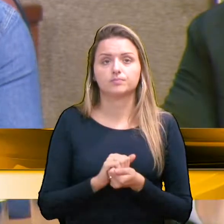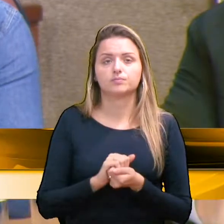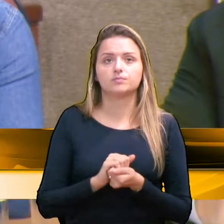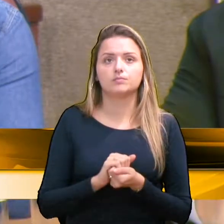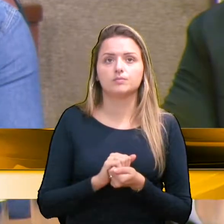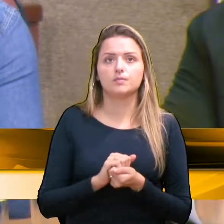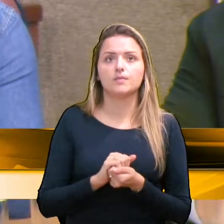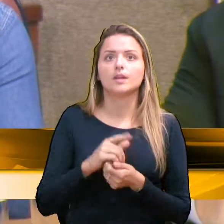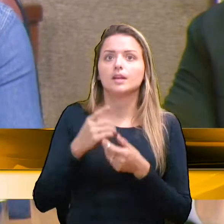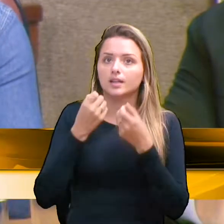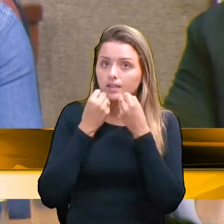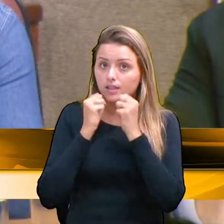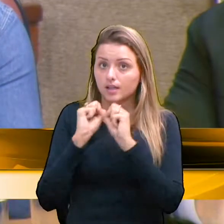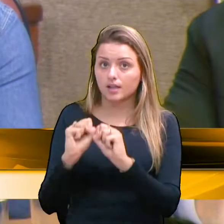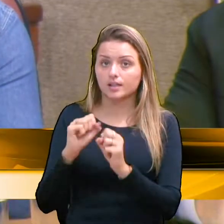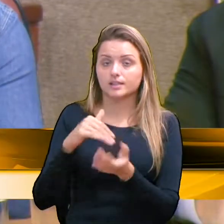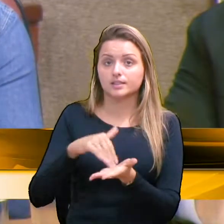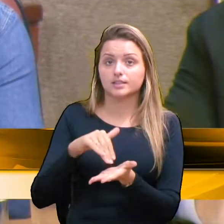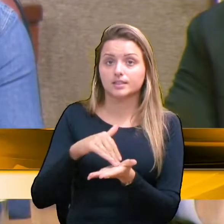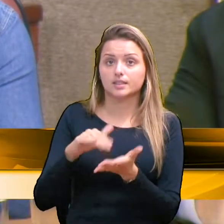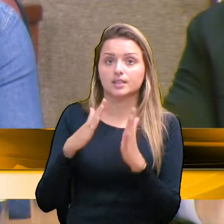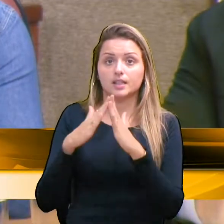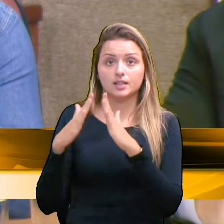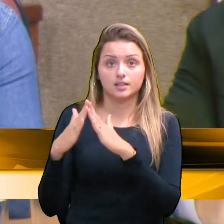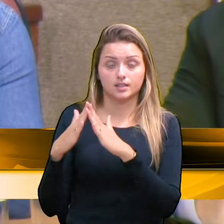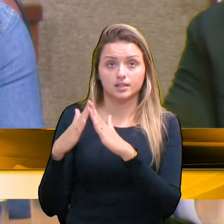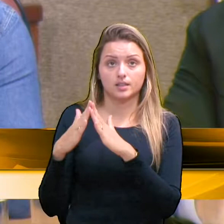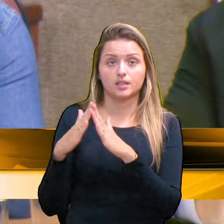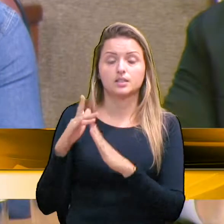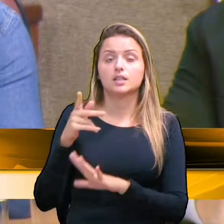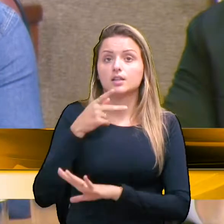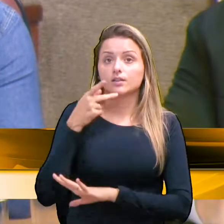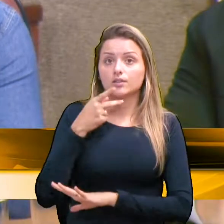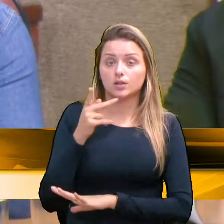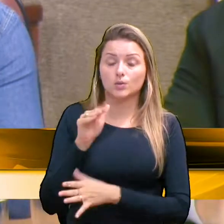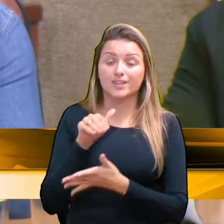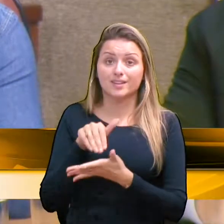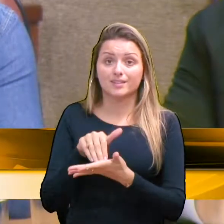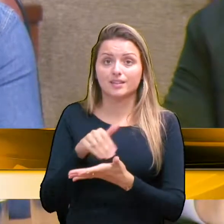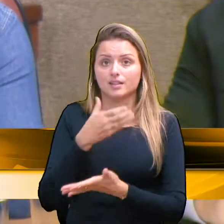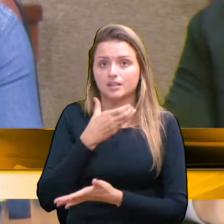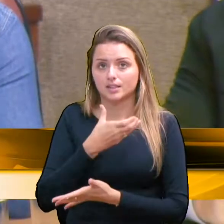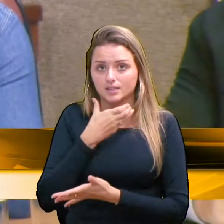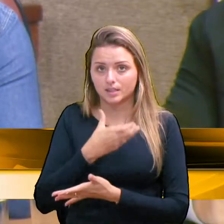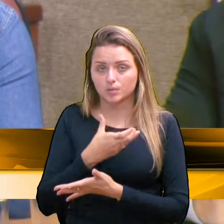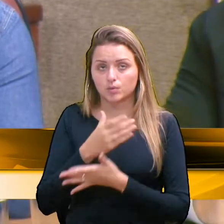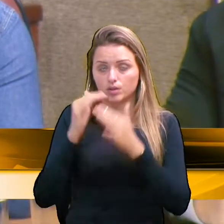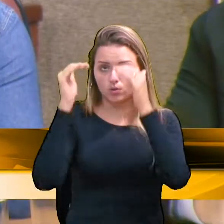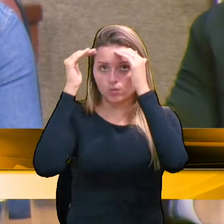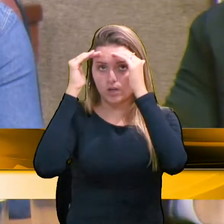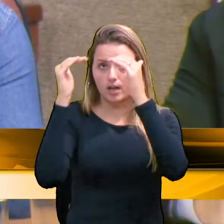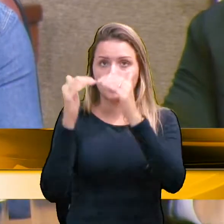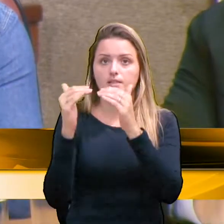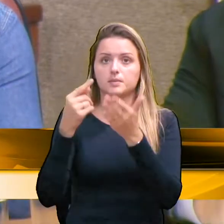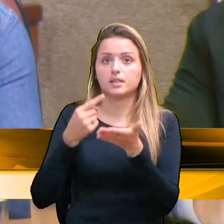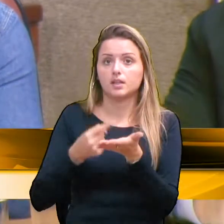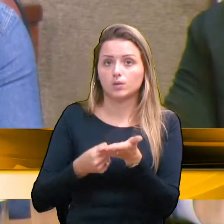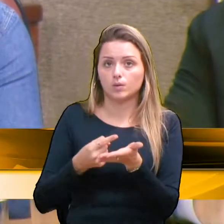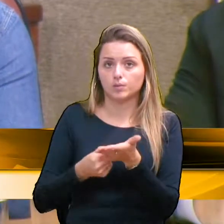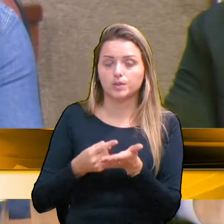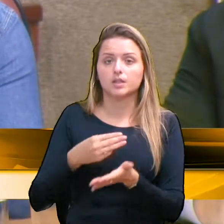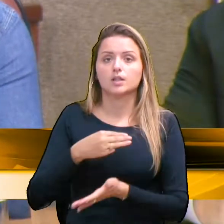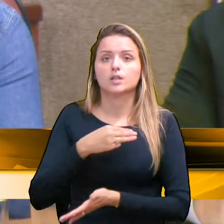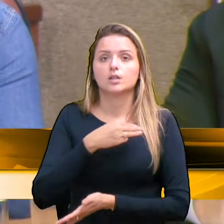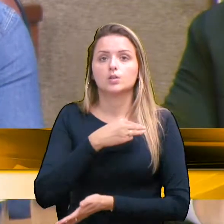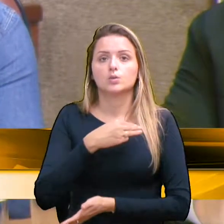Onde a secretária da Habitação disse, naquele momento, que até o final do ano, então, eles iam cumprir com o acordo que tem com o Ministério